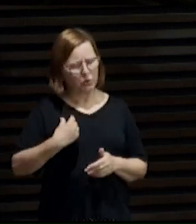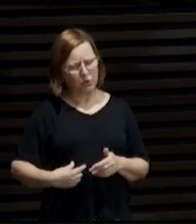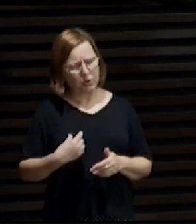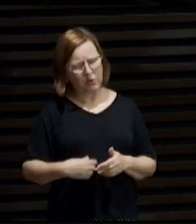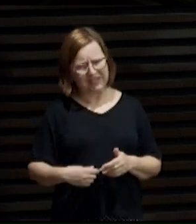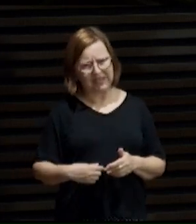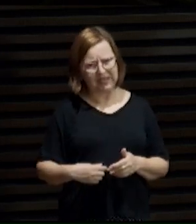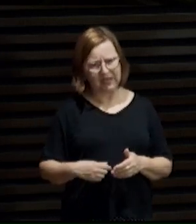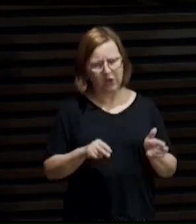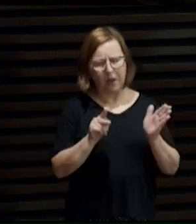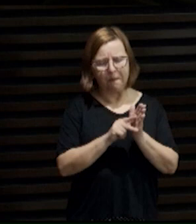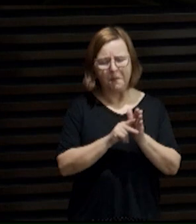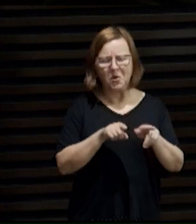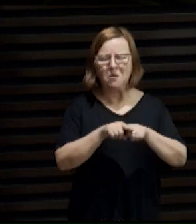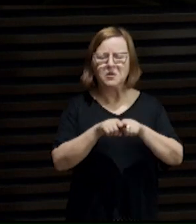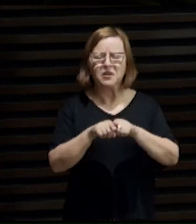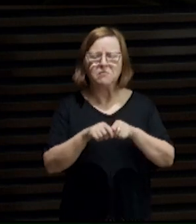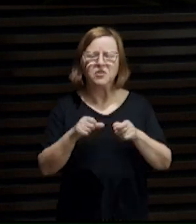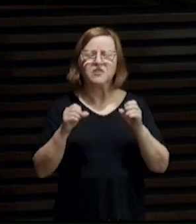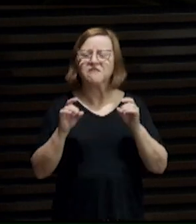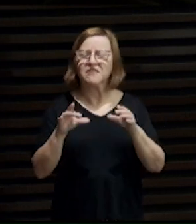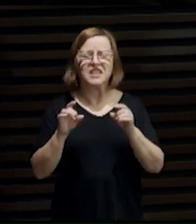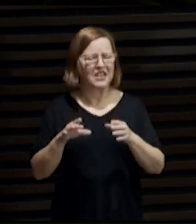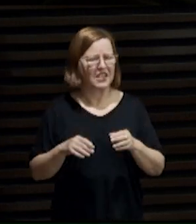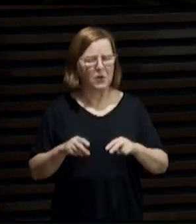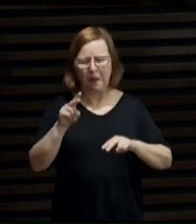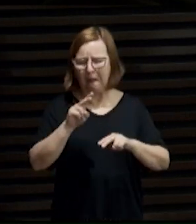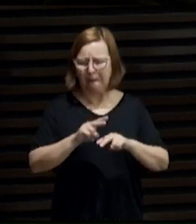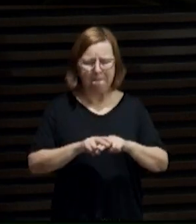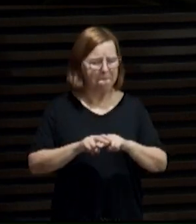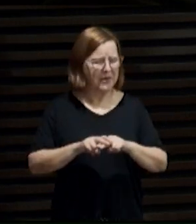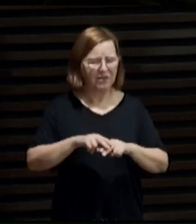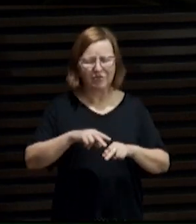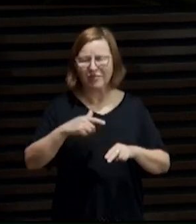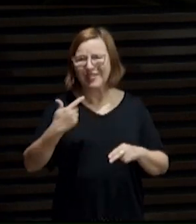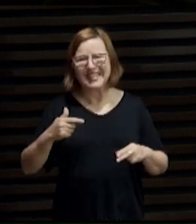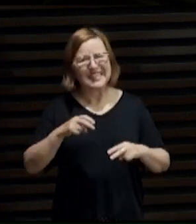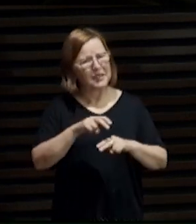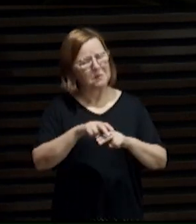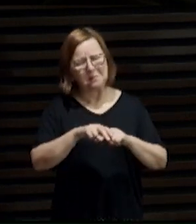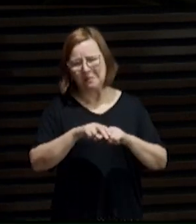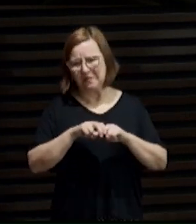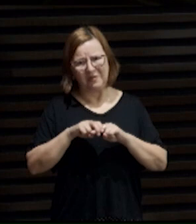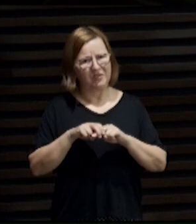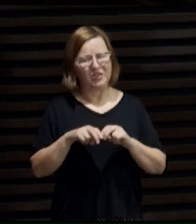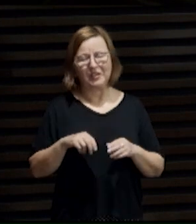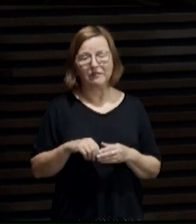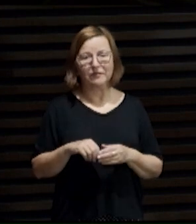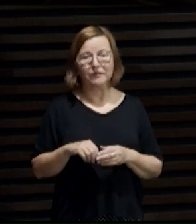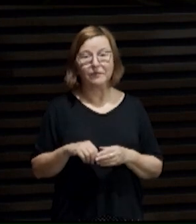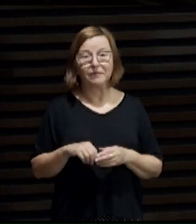Vendido pelos irmãos, preso injustamente. E em cada etapa da vida de José, o narrador